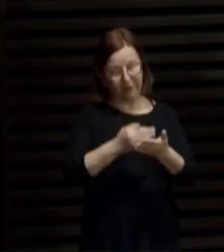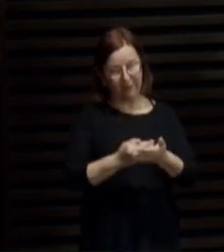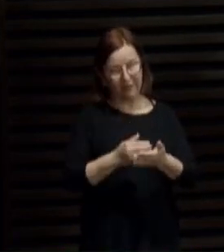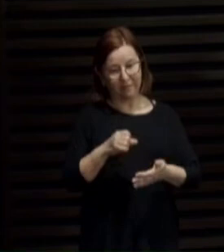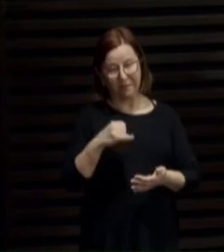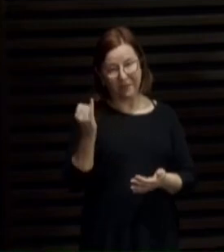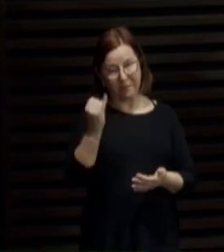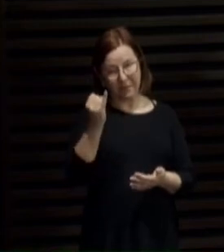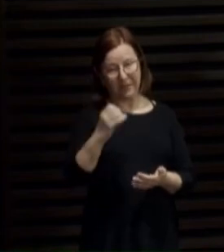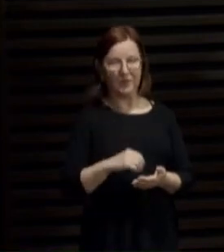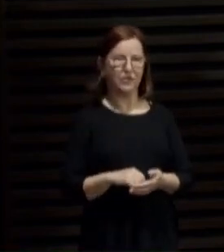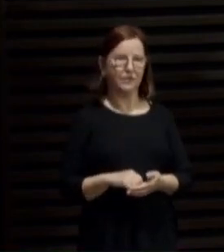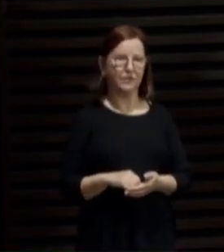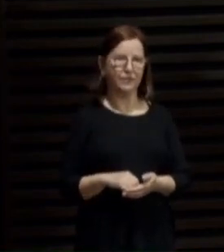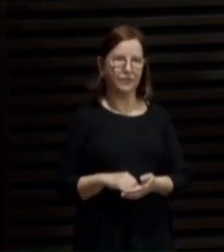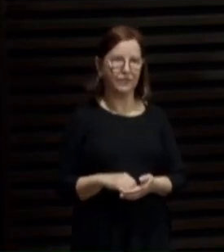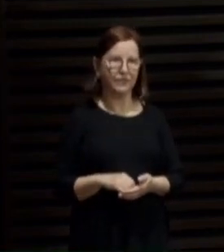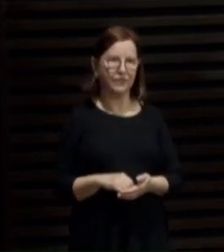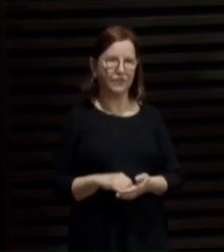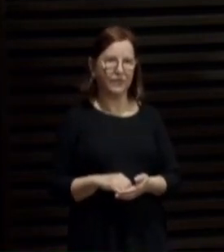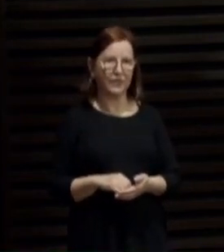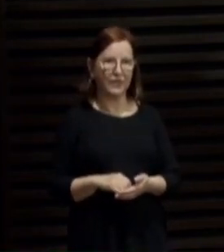nós não tivermos estes